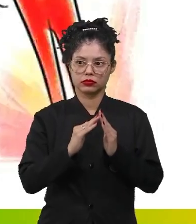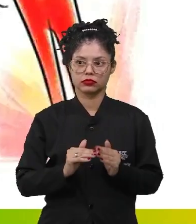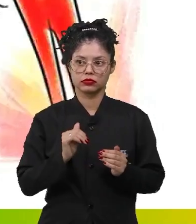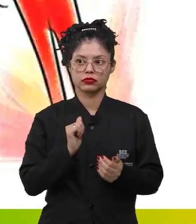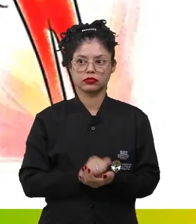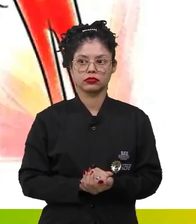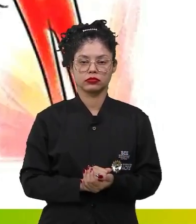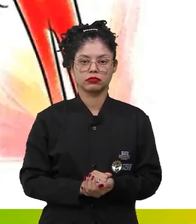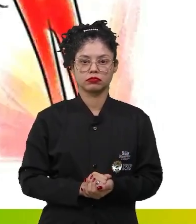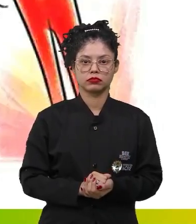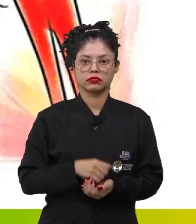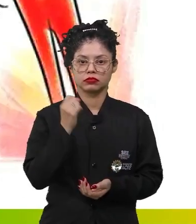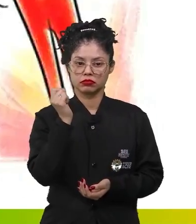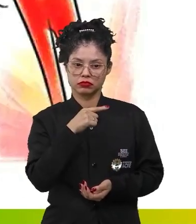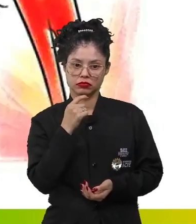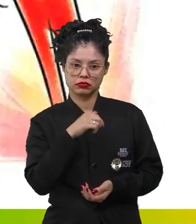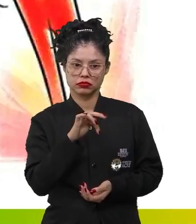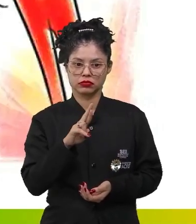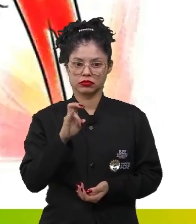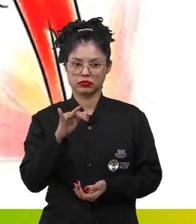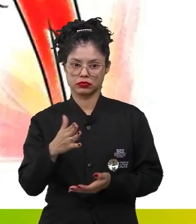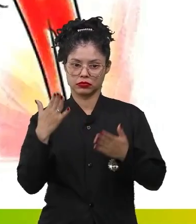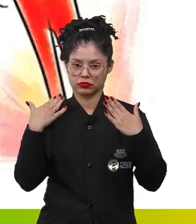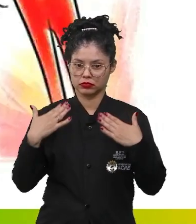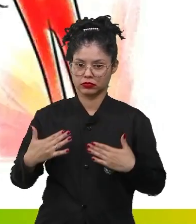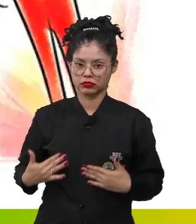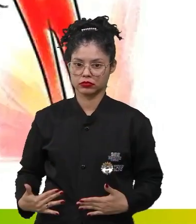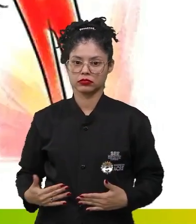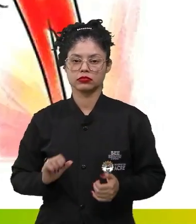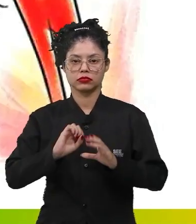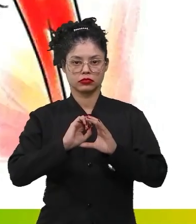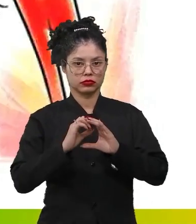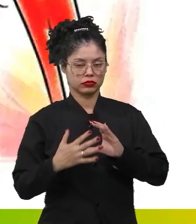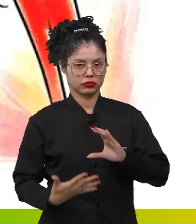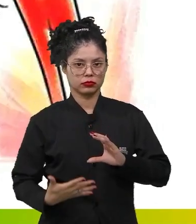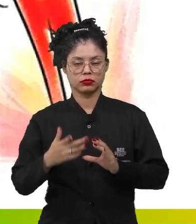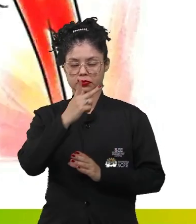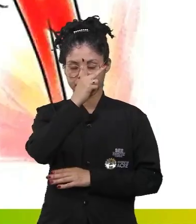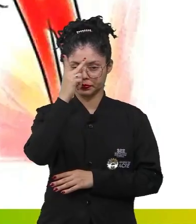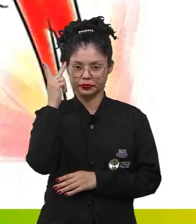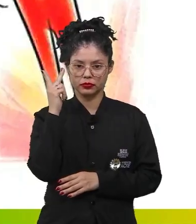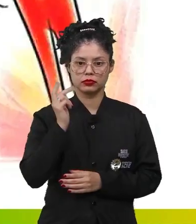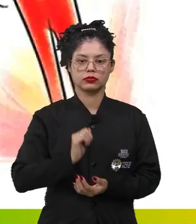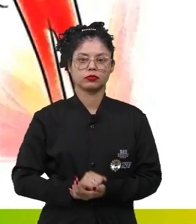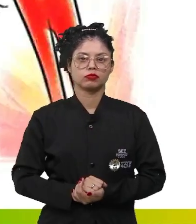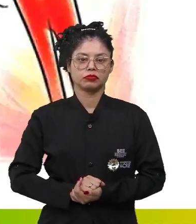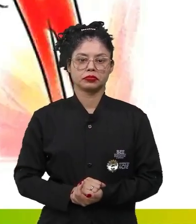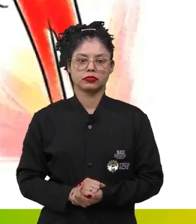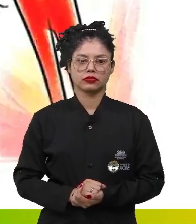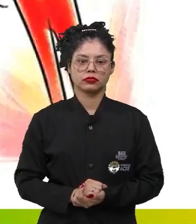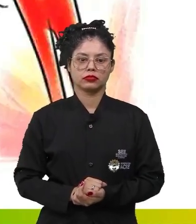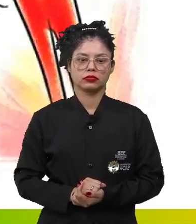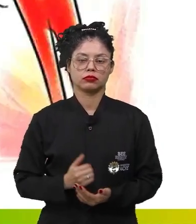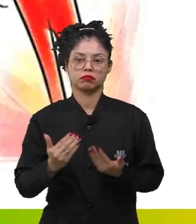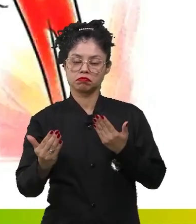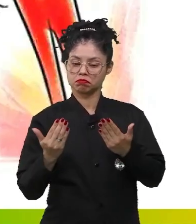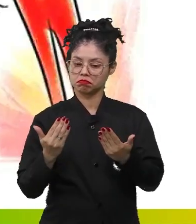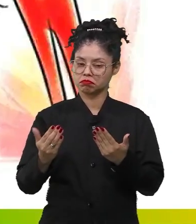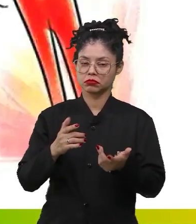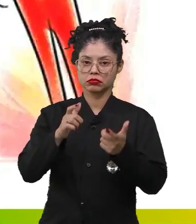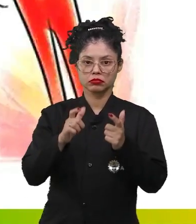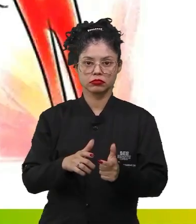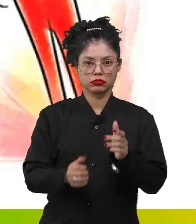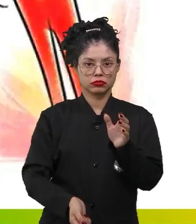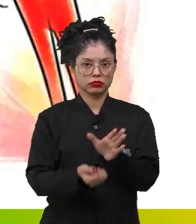mora, ironizar o tipo físico do imigrante, as características do imigrante, comparar seu local